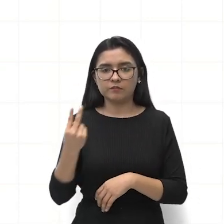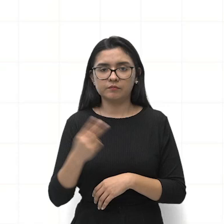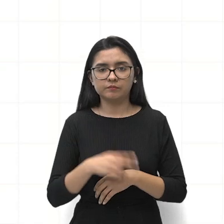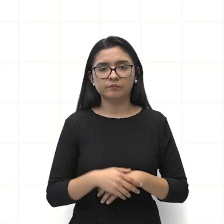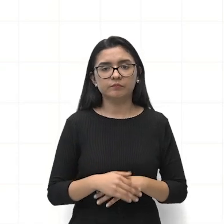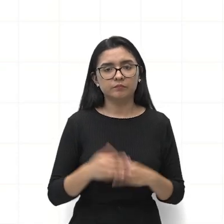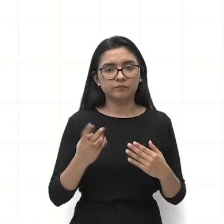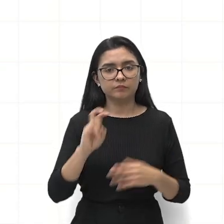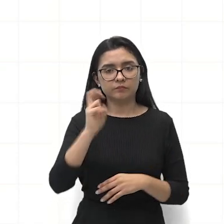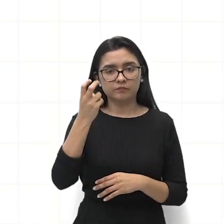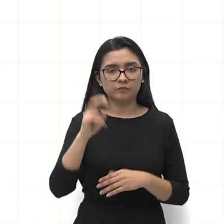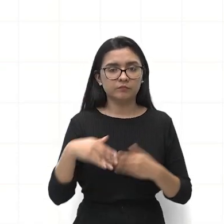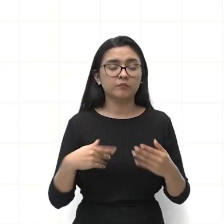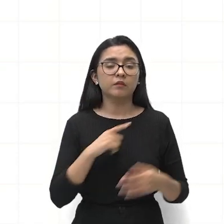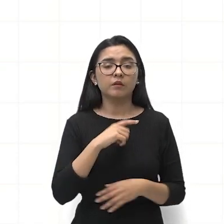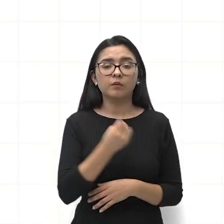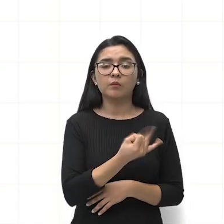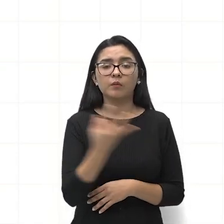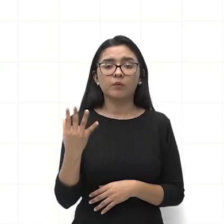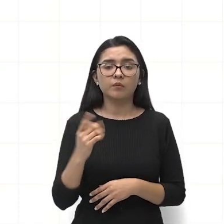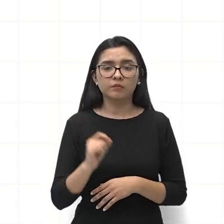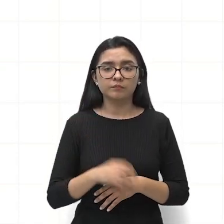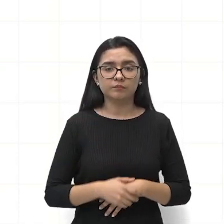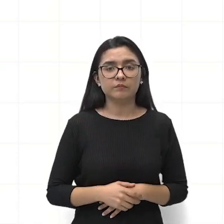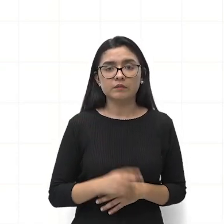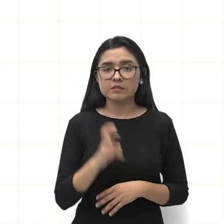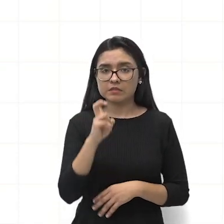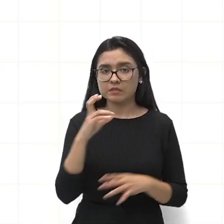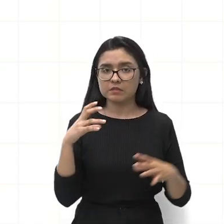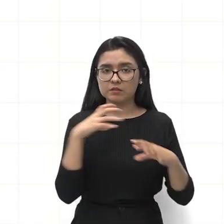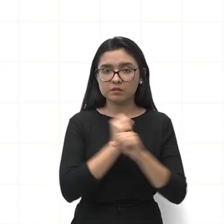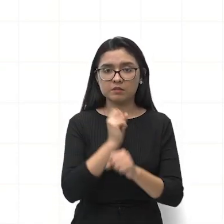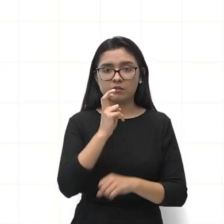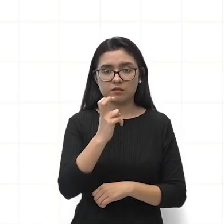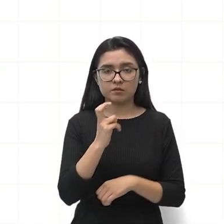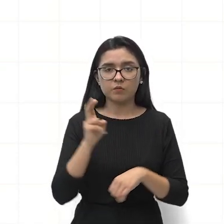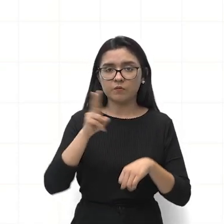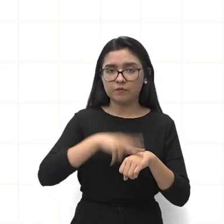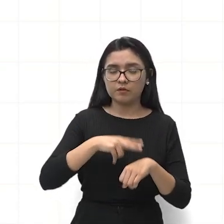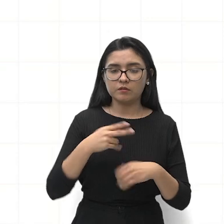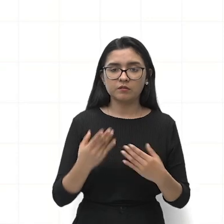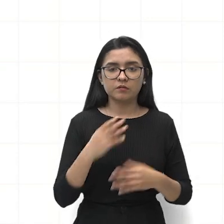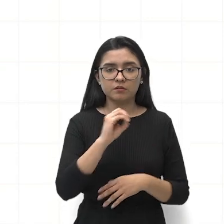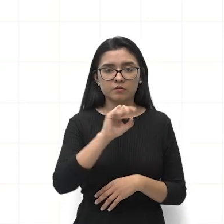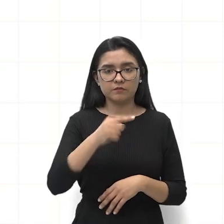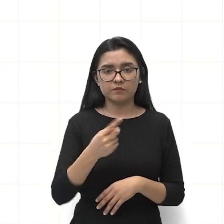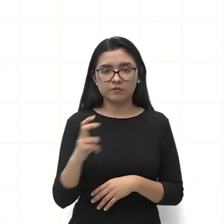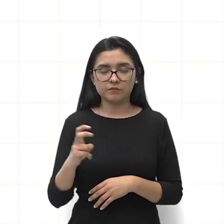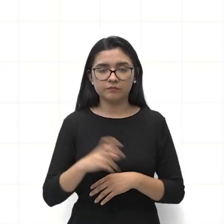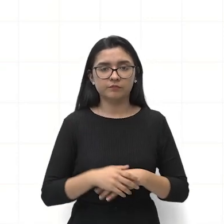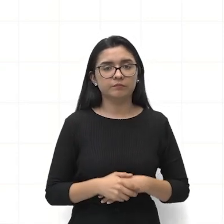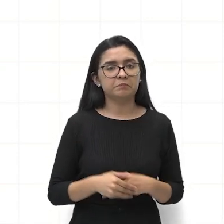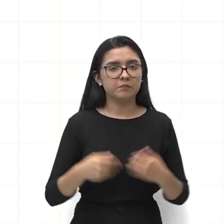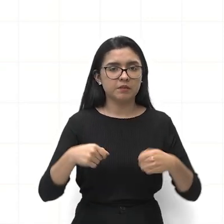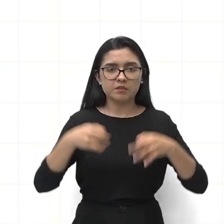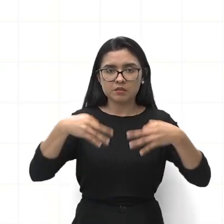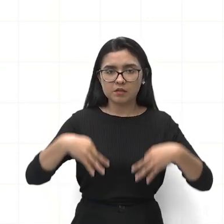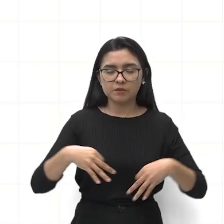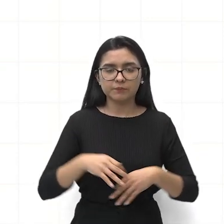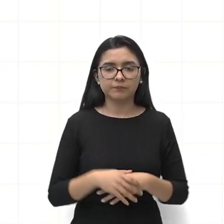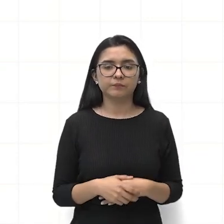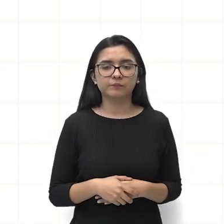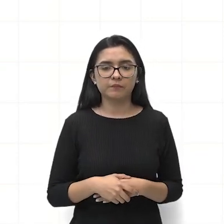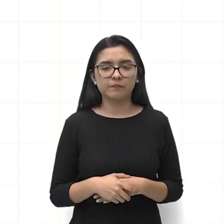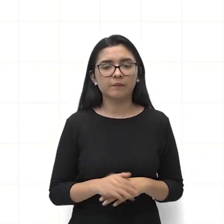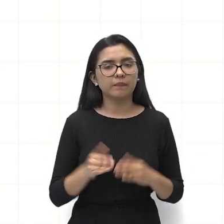expoentes? É. Então, tu tem que ter quantos fatores? 1, 2, 3, 4, 5. Não tem como fugir, parceiro. É matemática, ou tem que ser.